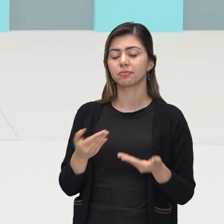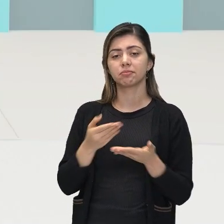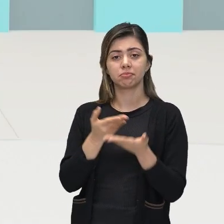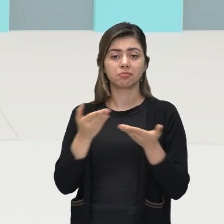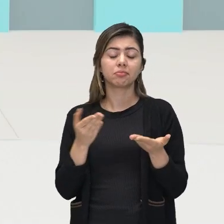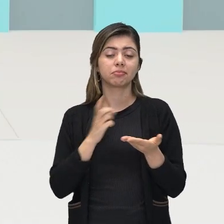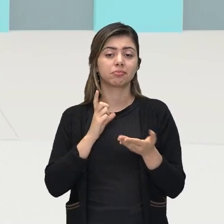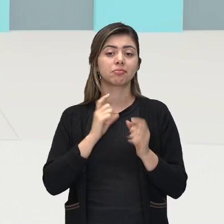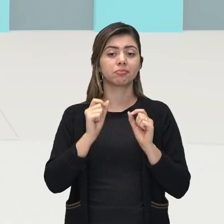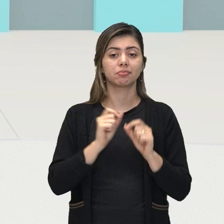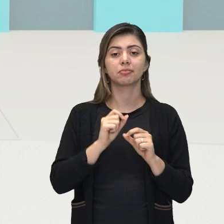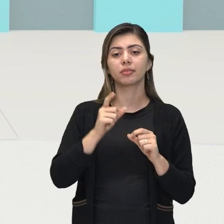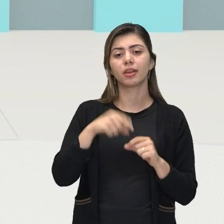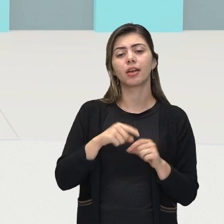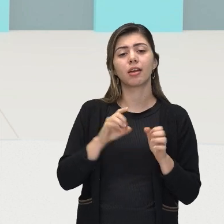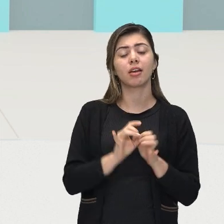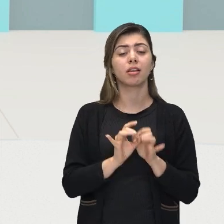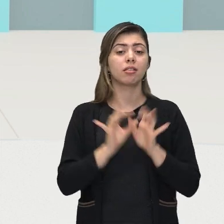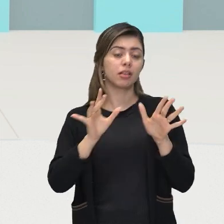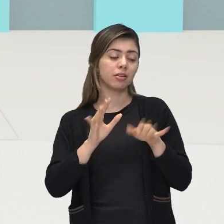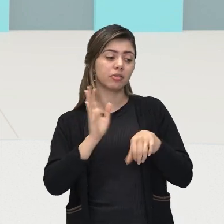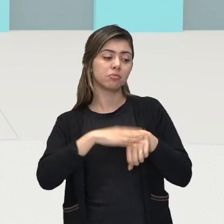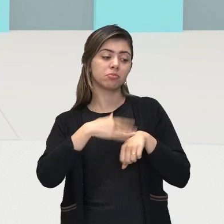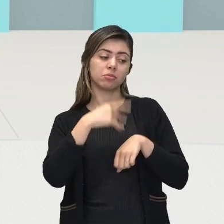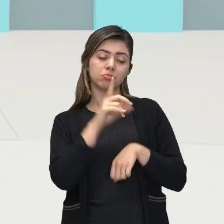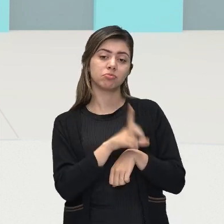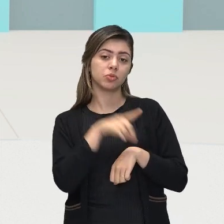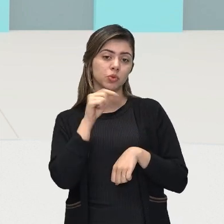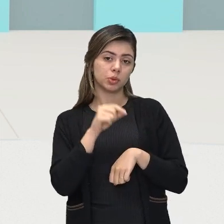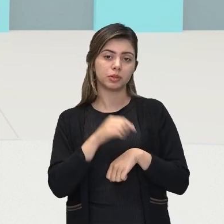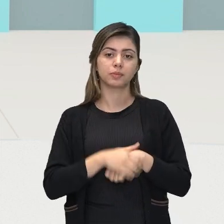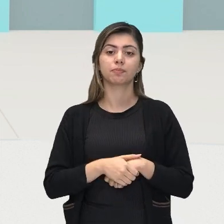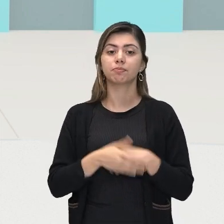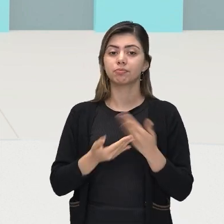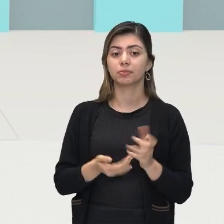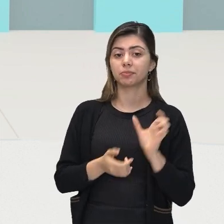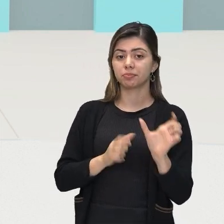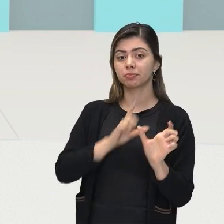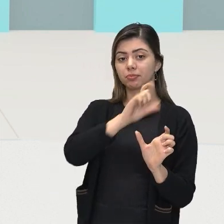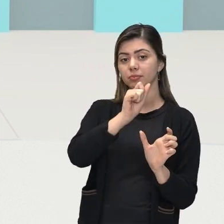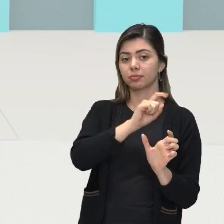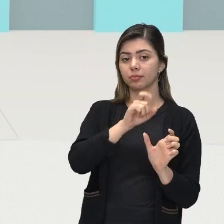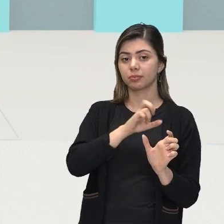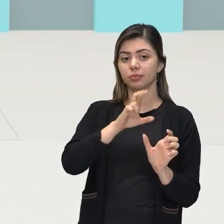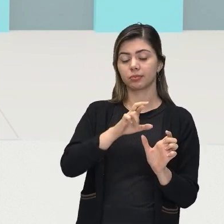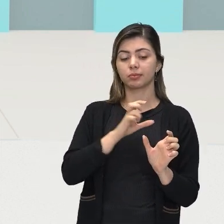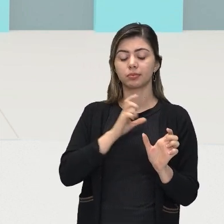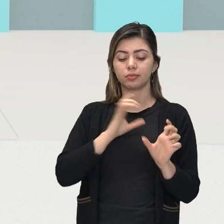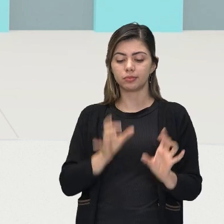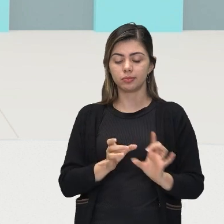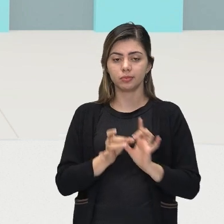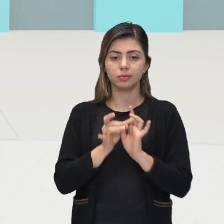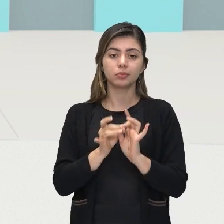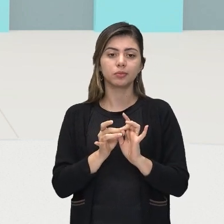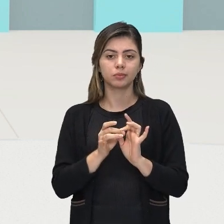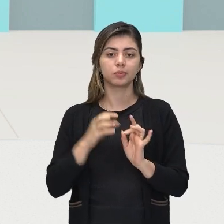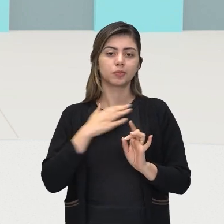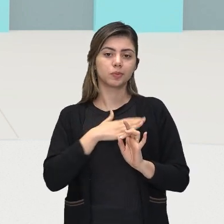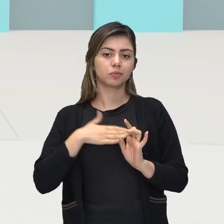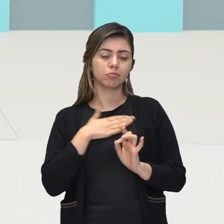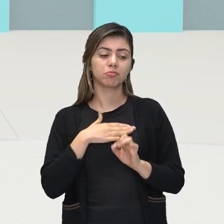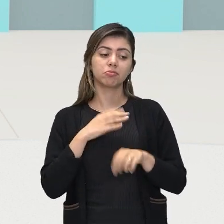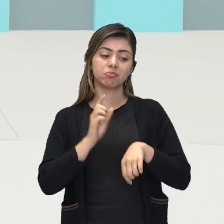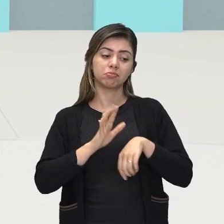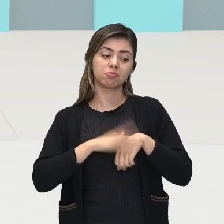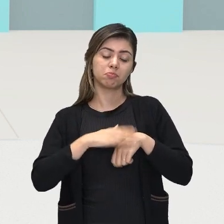prazer e à livre escolha. Então, temos aqui a palavra lazer vinculada ao prazer e à livre